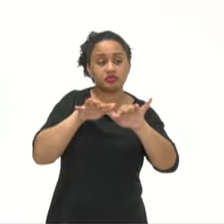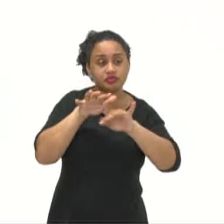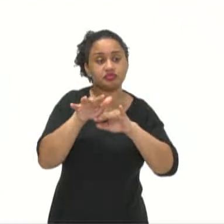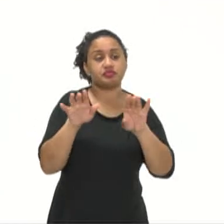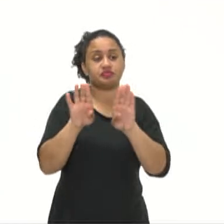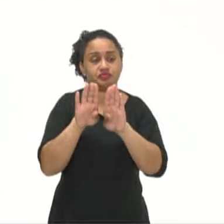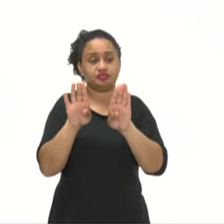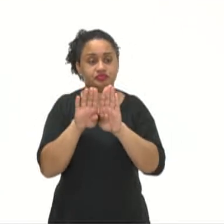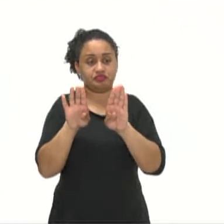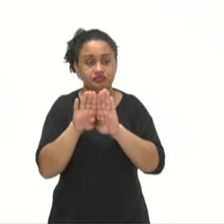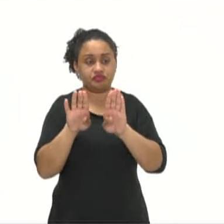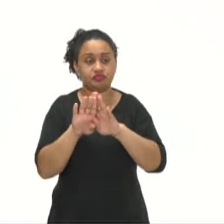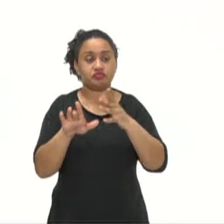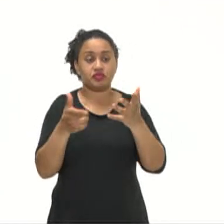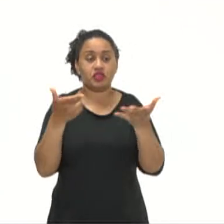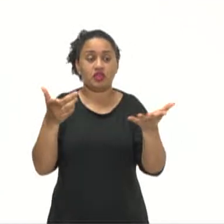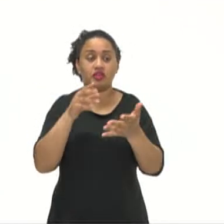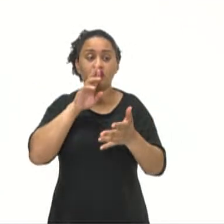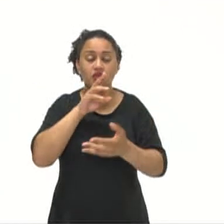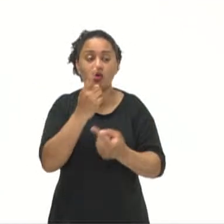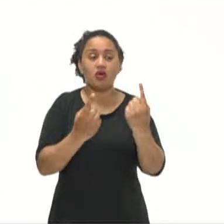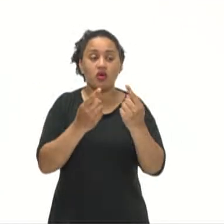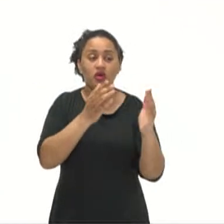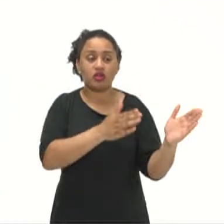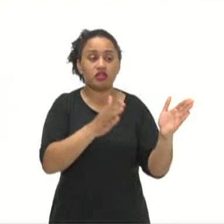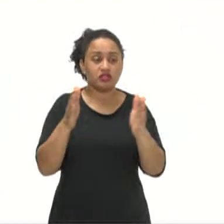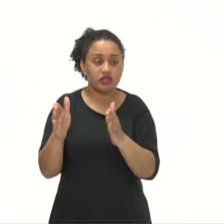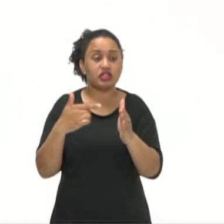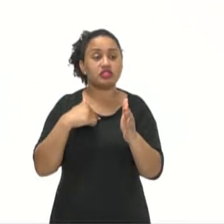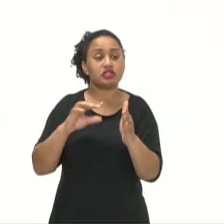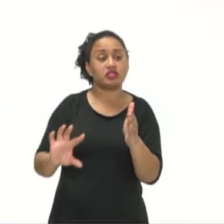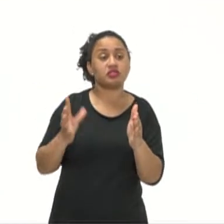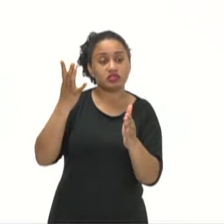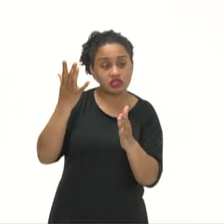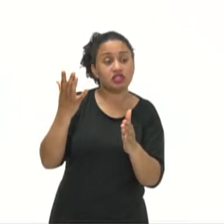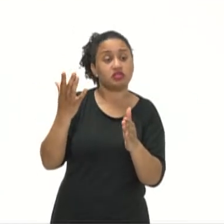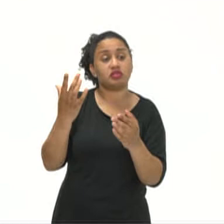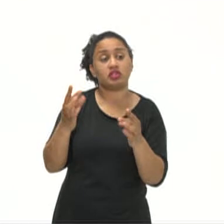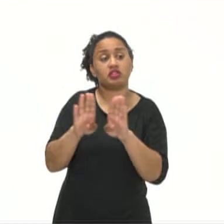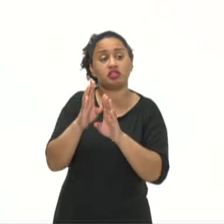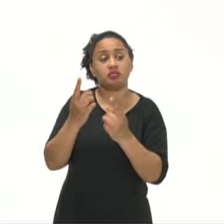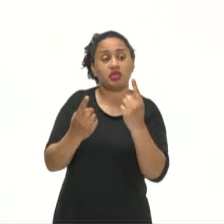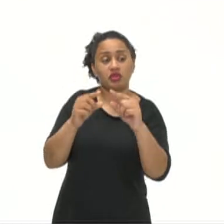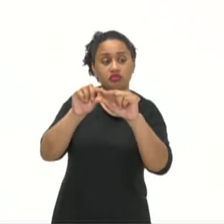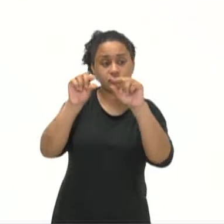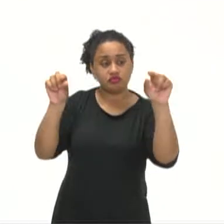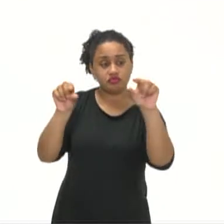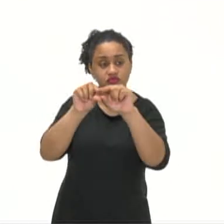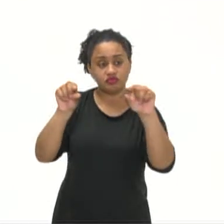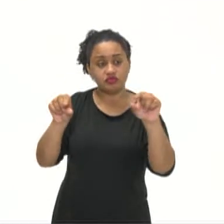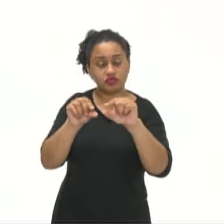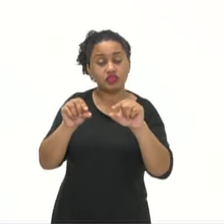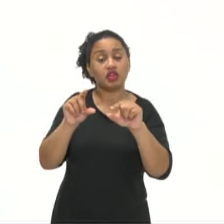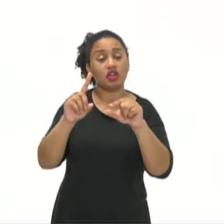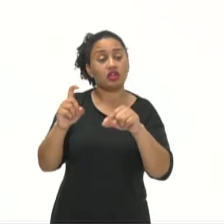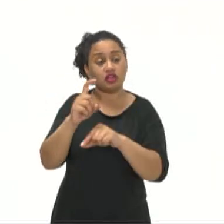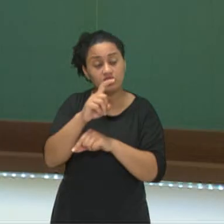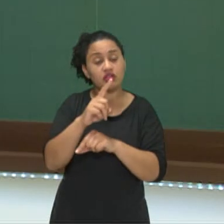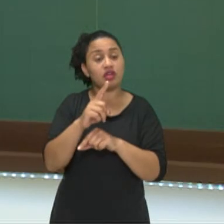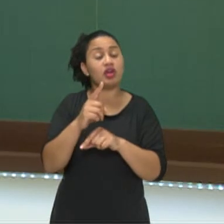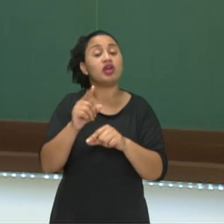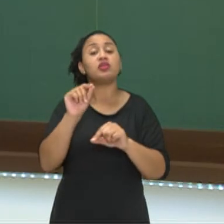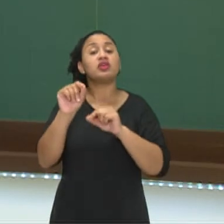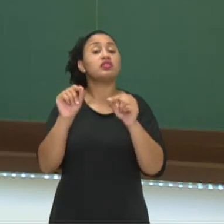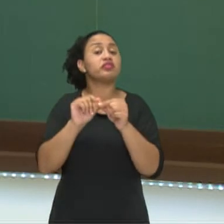movimentos morfogenéticos. Responda qual é a fase que está ocorrendo e quais os folhetos embrionários e o que